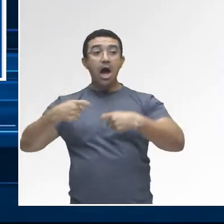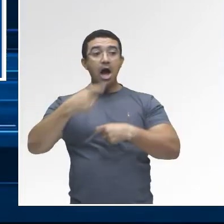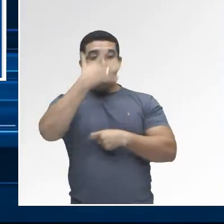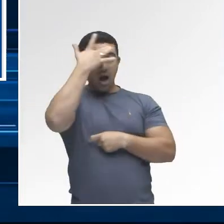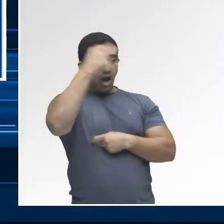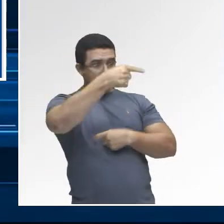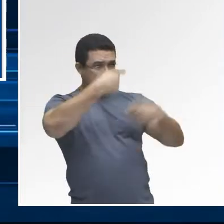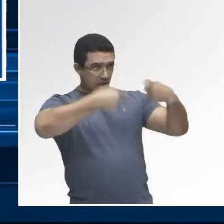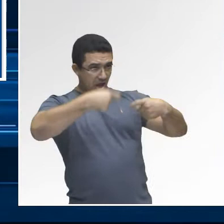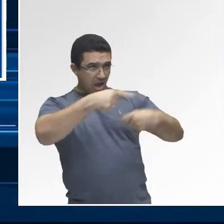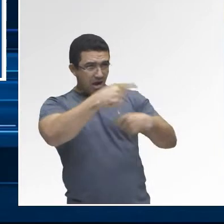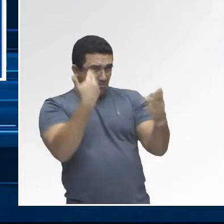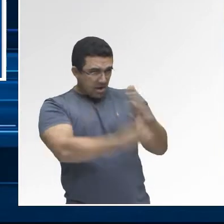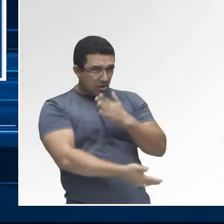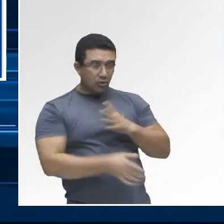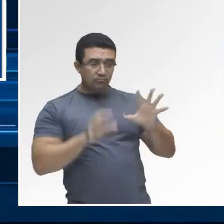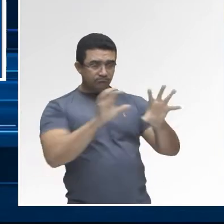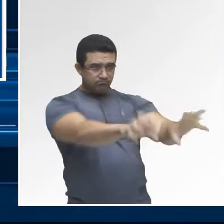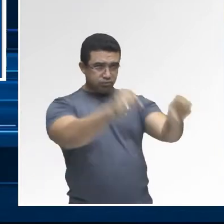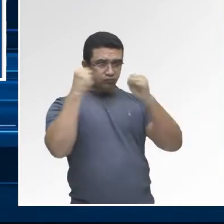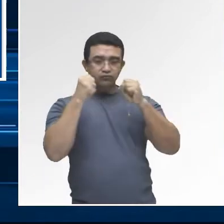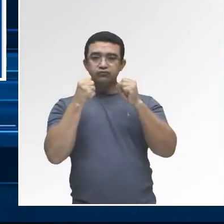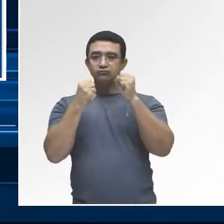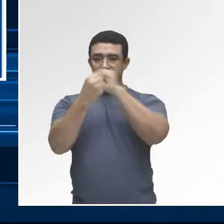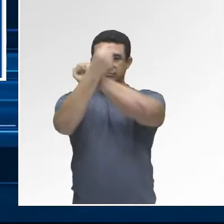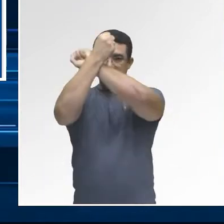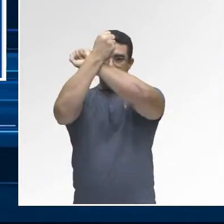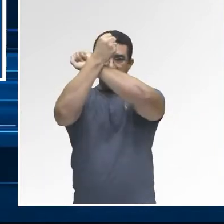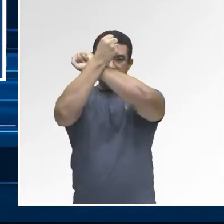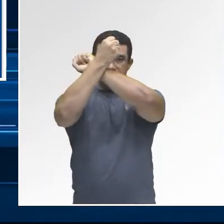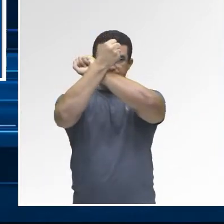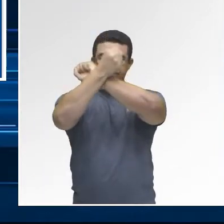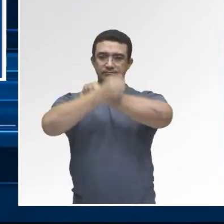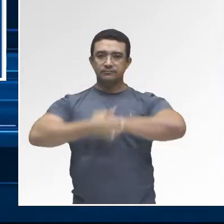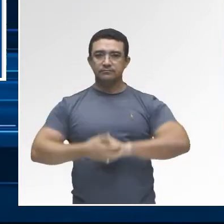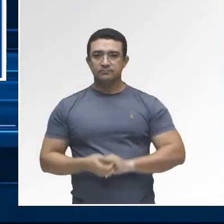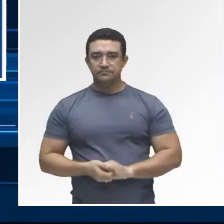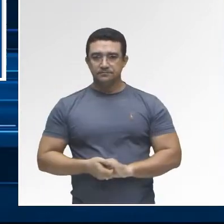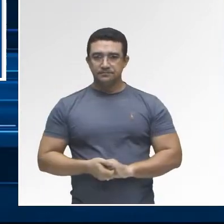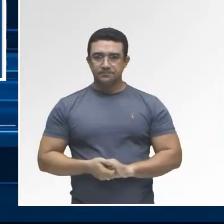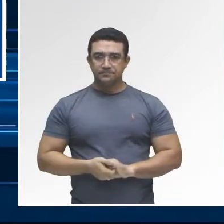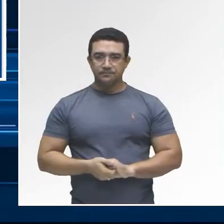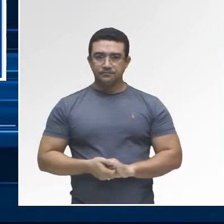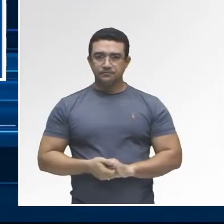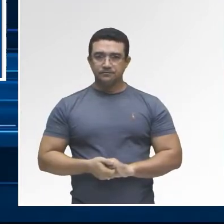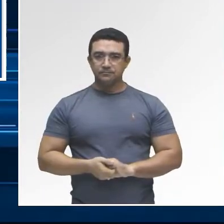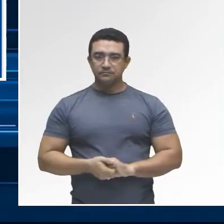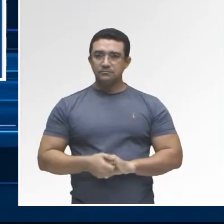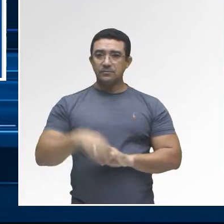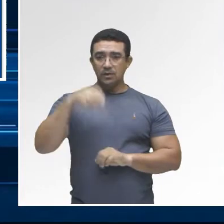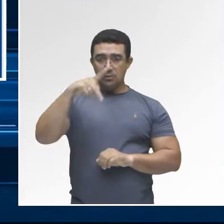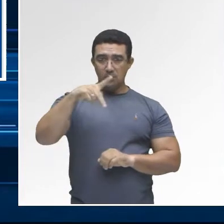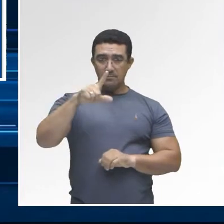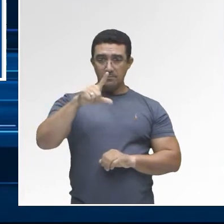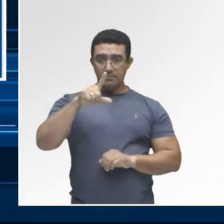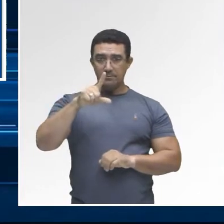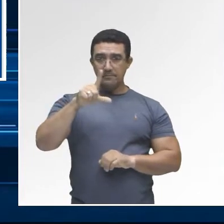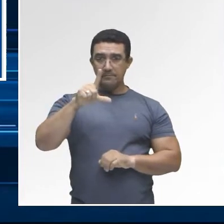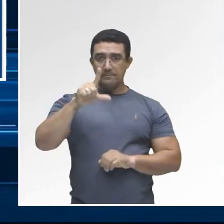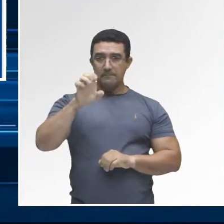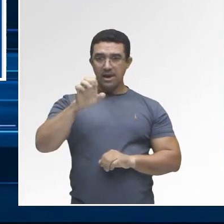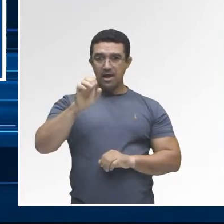comigo sobre a pilhagem, né? A pilhagem que tinha como principal objetivo